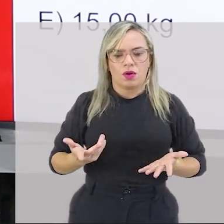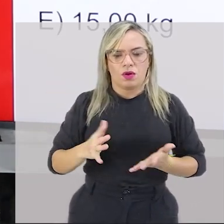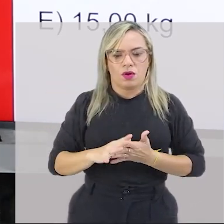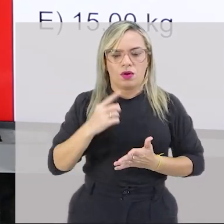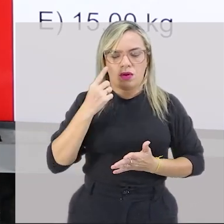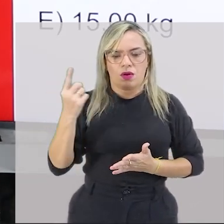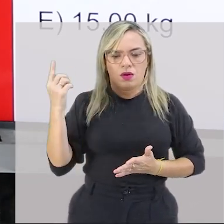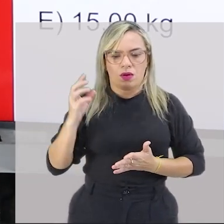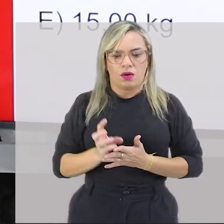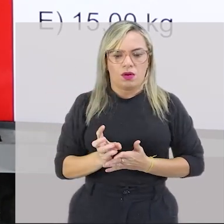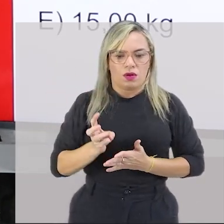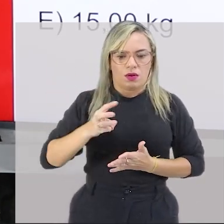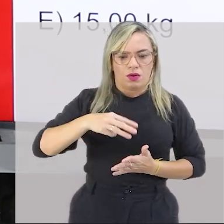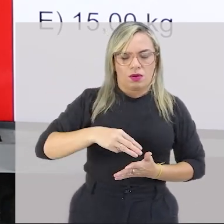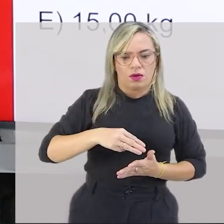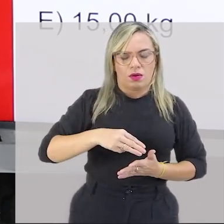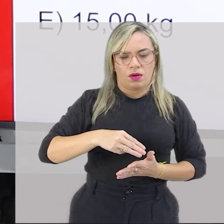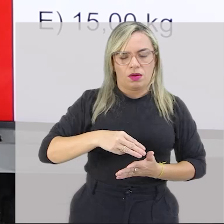ó, o que é o peso?